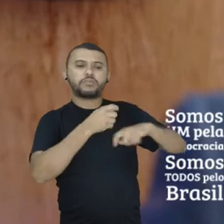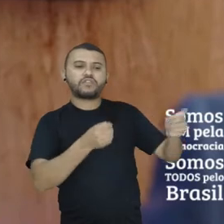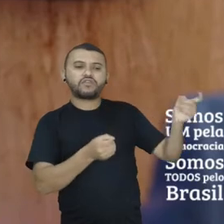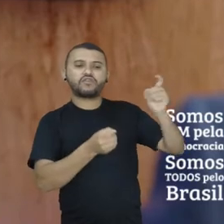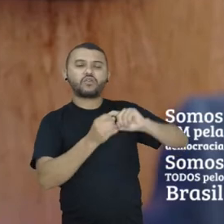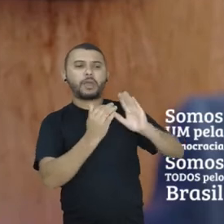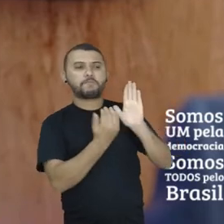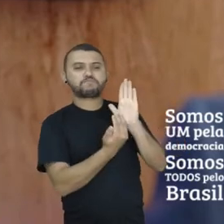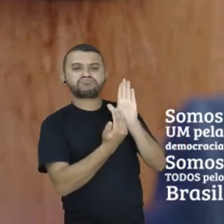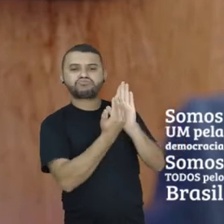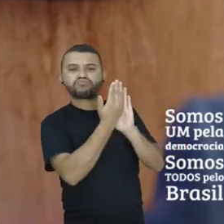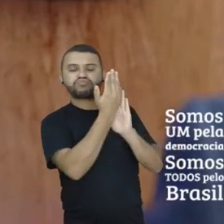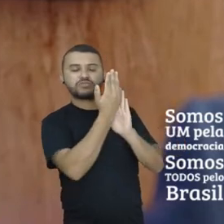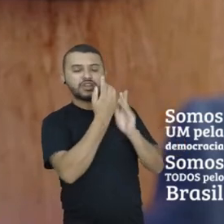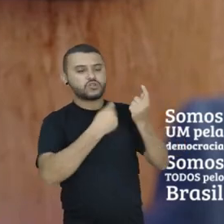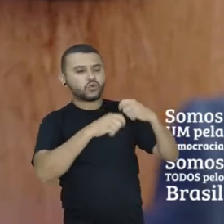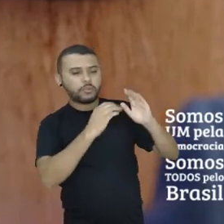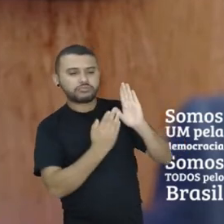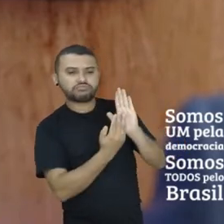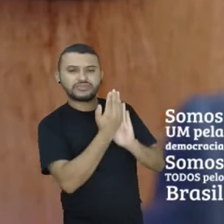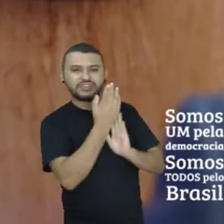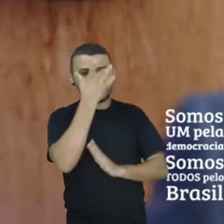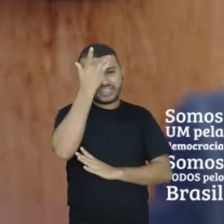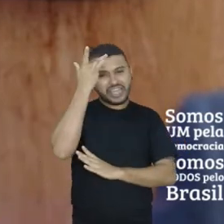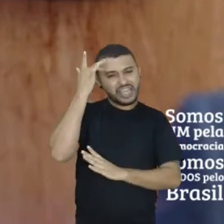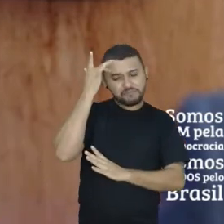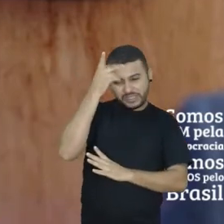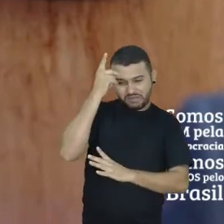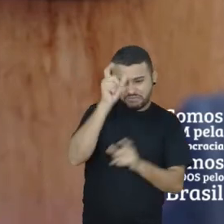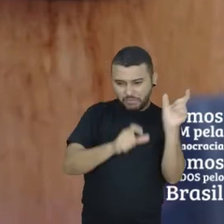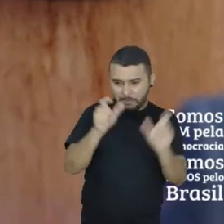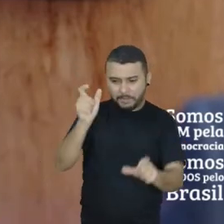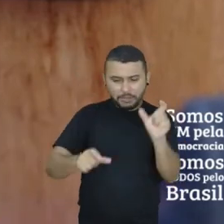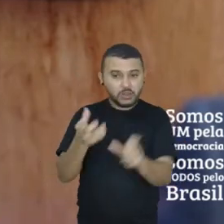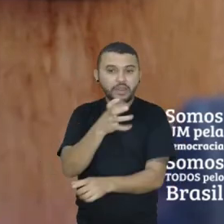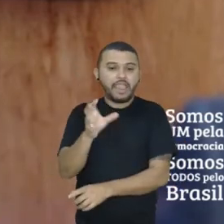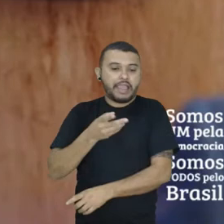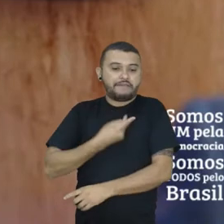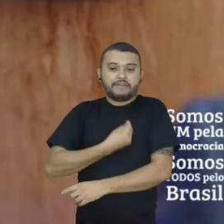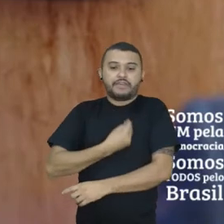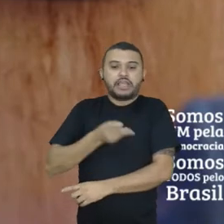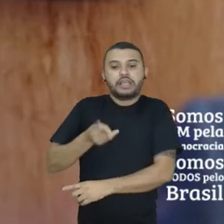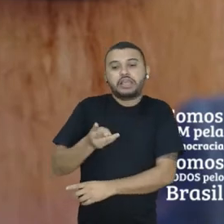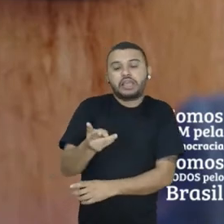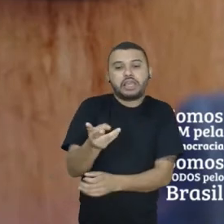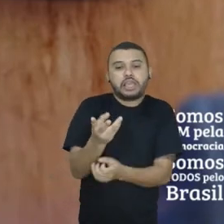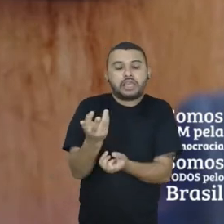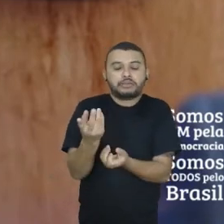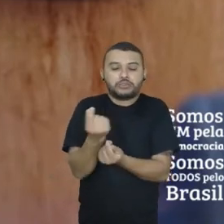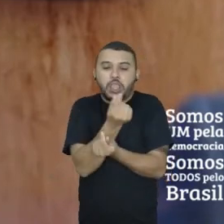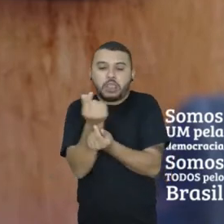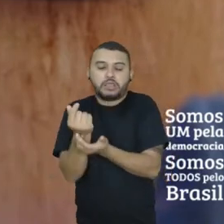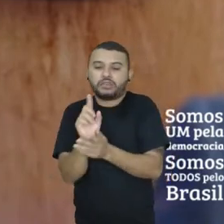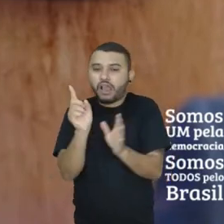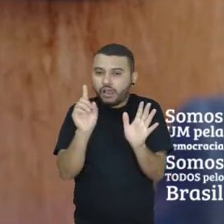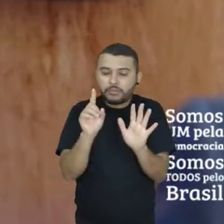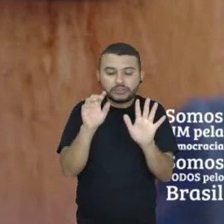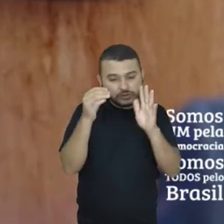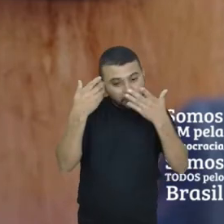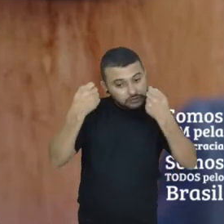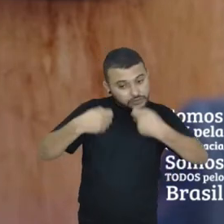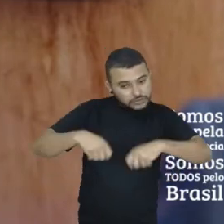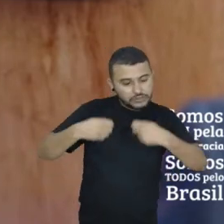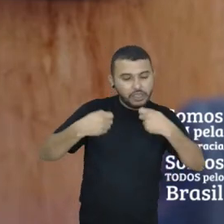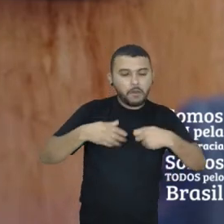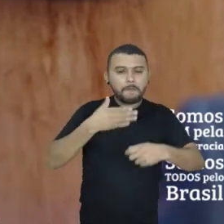Para as pessoas, ninguém quer viver do governo. As pessoas querem ter o seu emprego. O maior amor que existe é de um